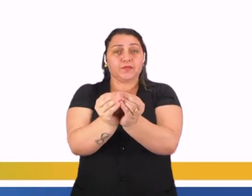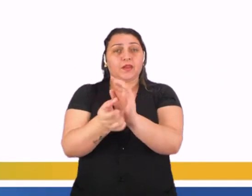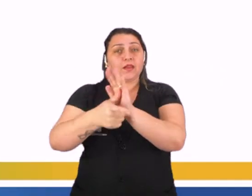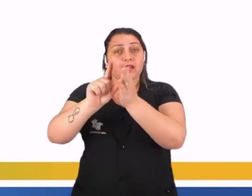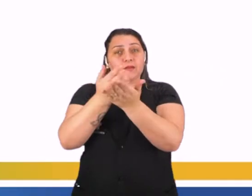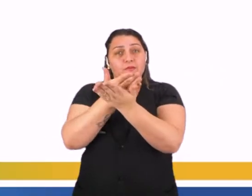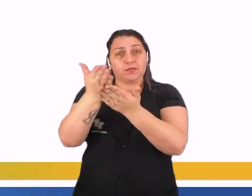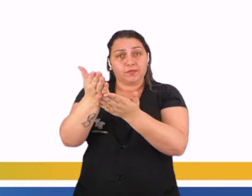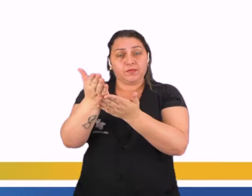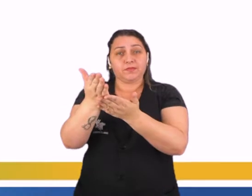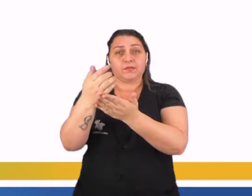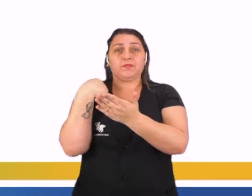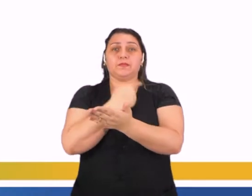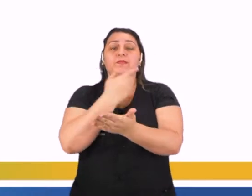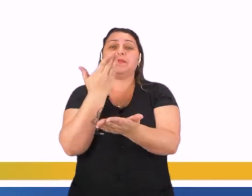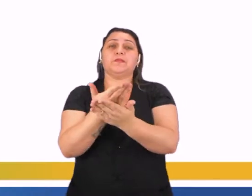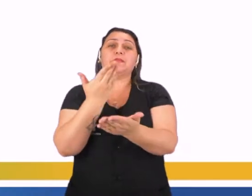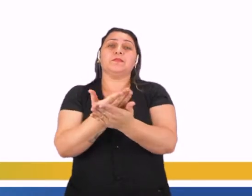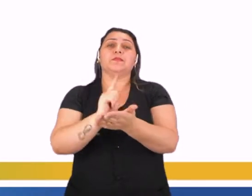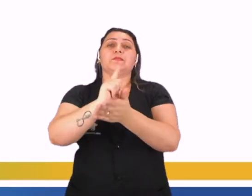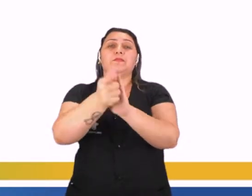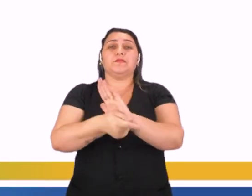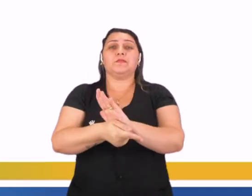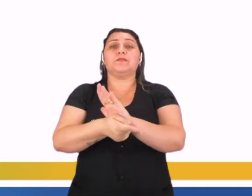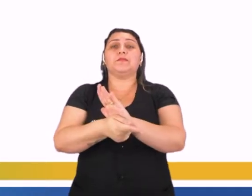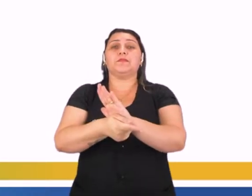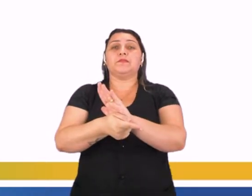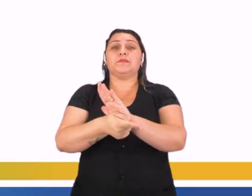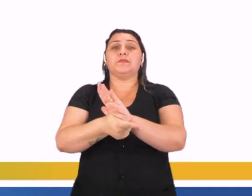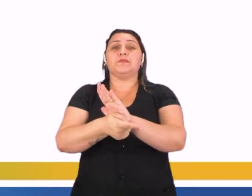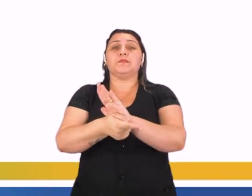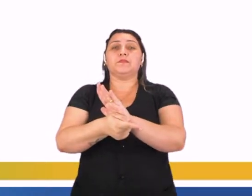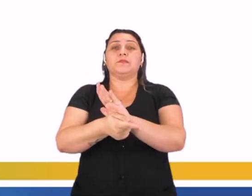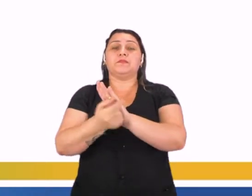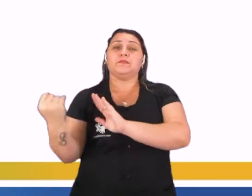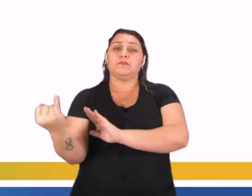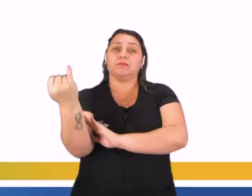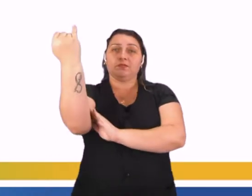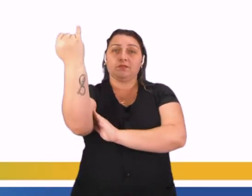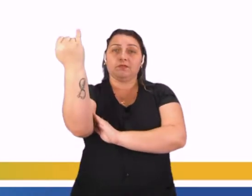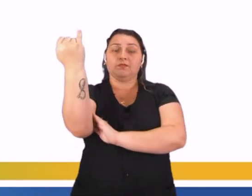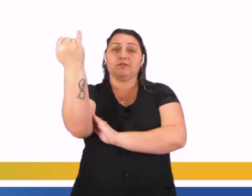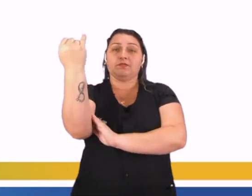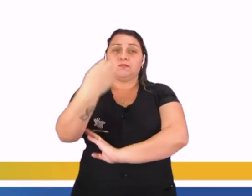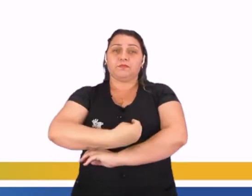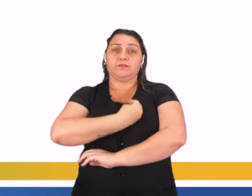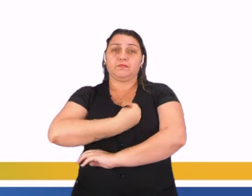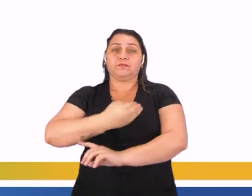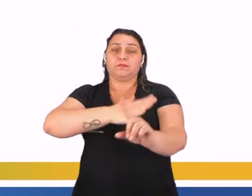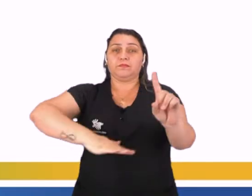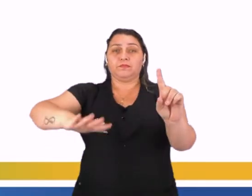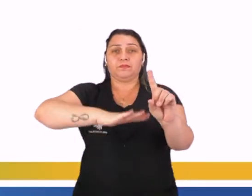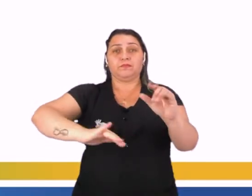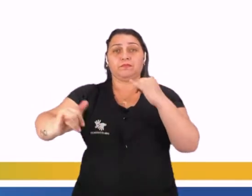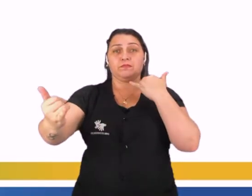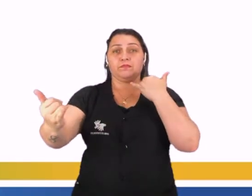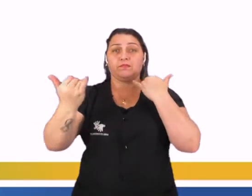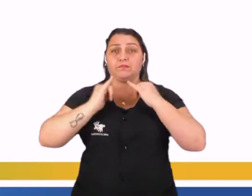cidadãos conscientes na nossa sociedade, que é uma aula do gênero textual